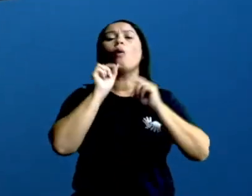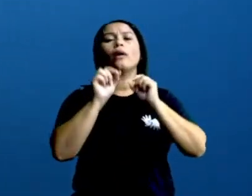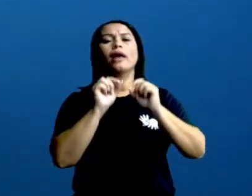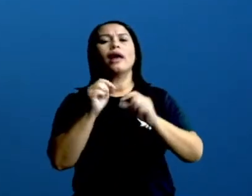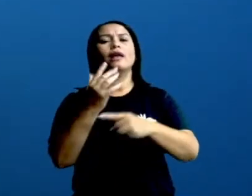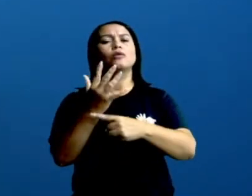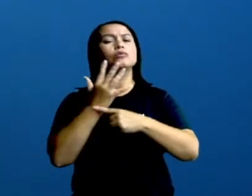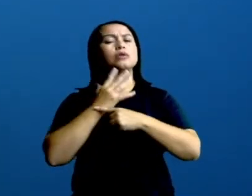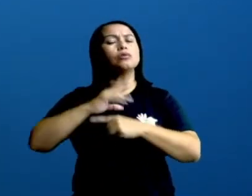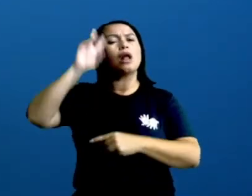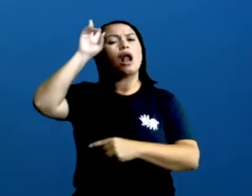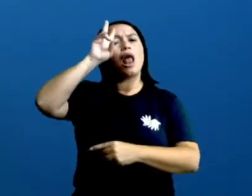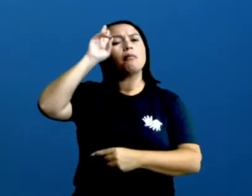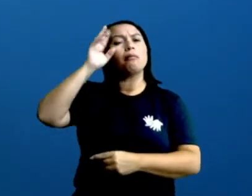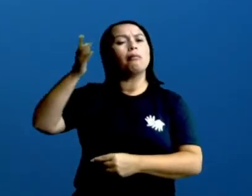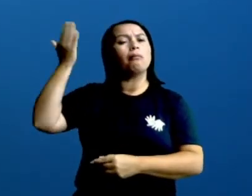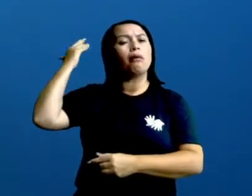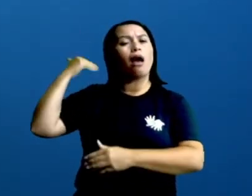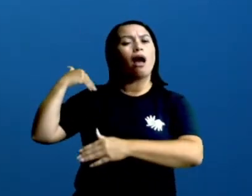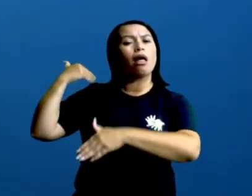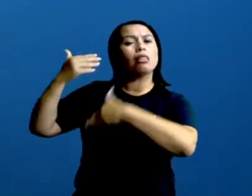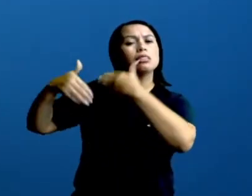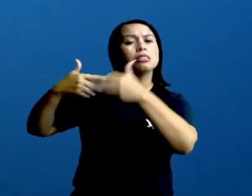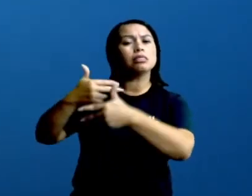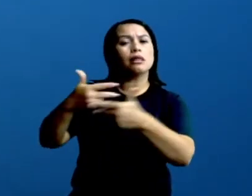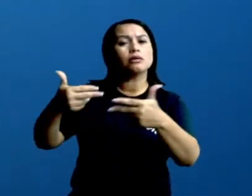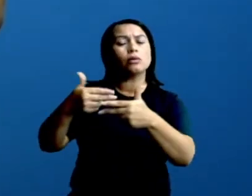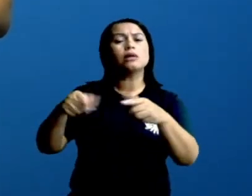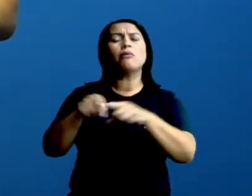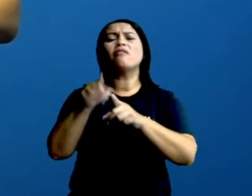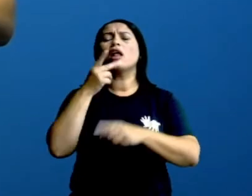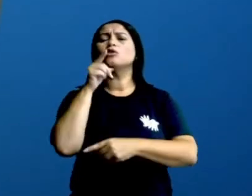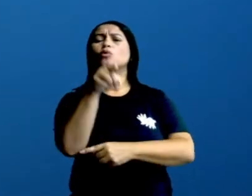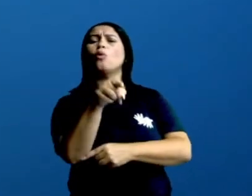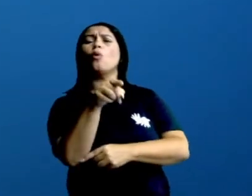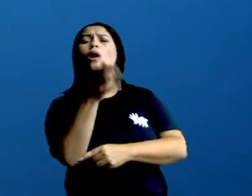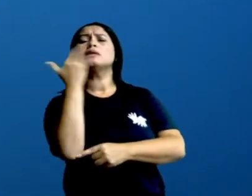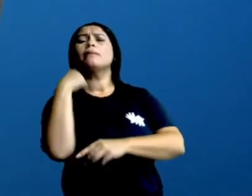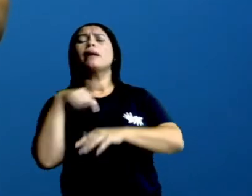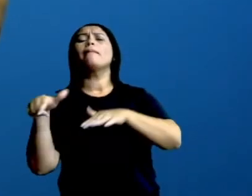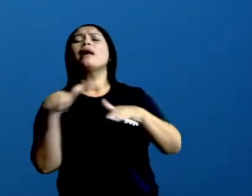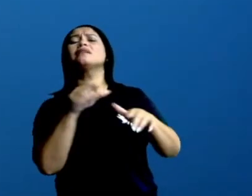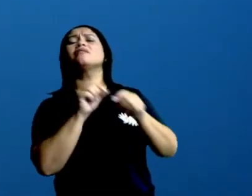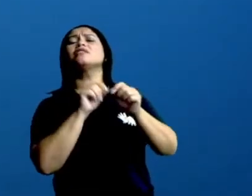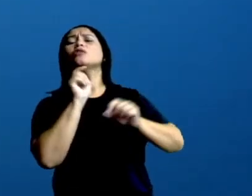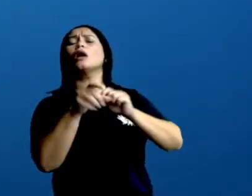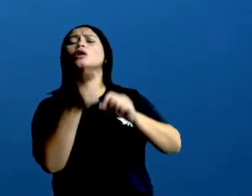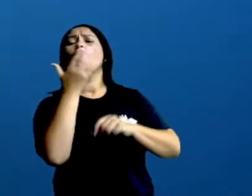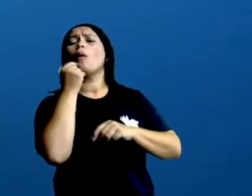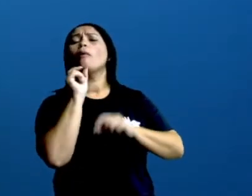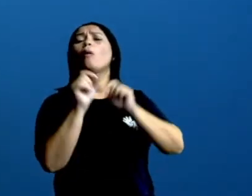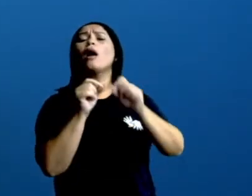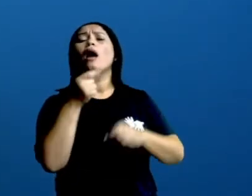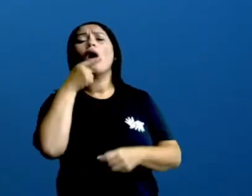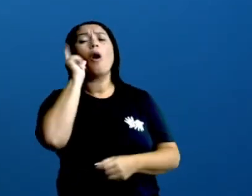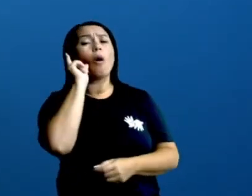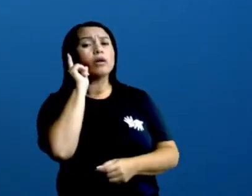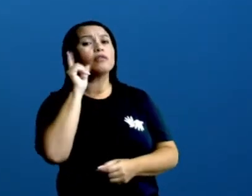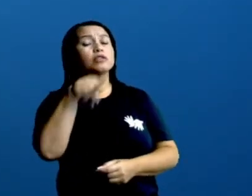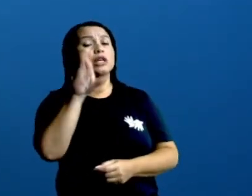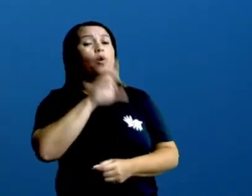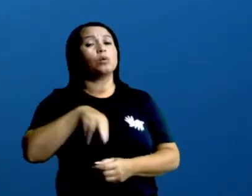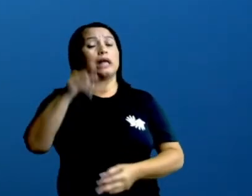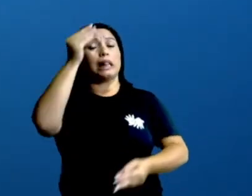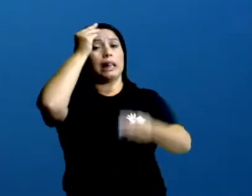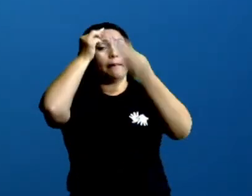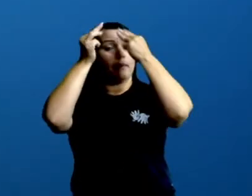que nos ajuda a lembrar das coisas, não é isso? Quando eu digo, tu fizesse o que semana passada, tu comesse o que ontem, você usa da memória, né?